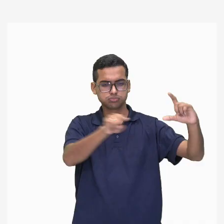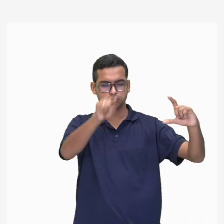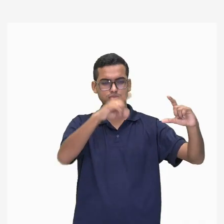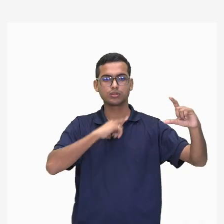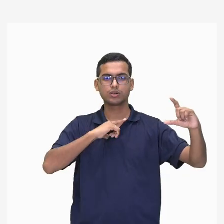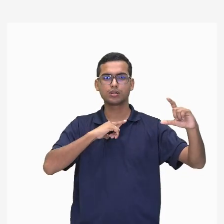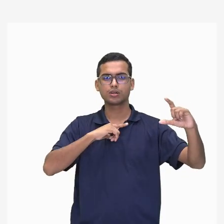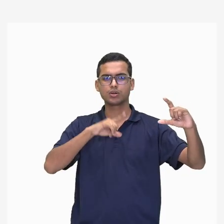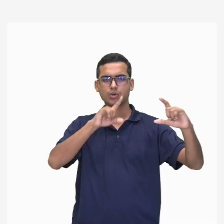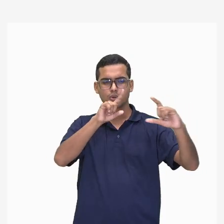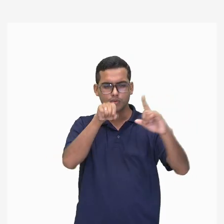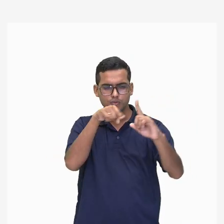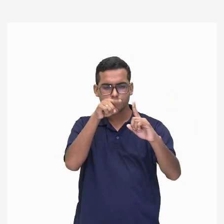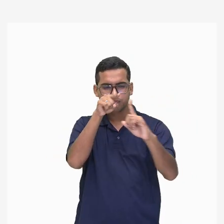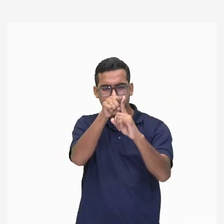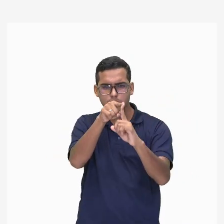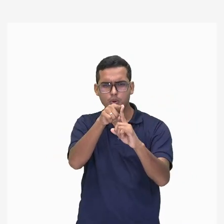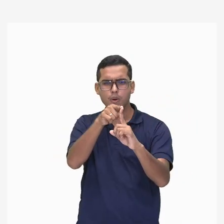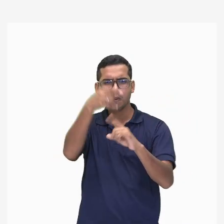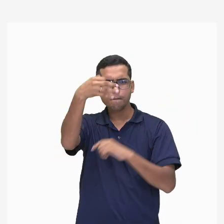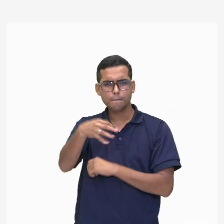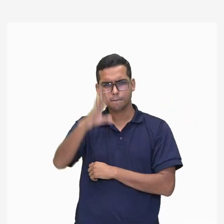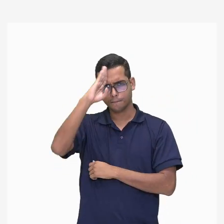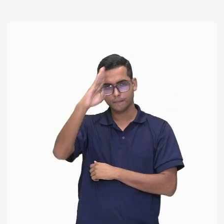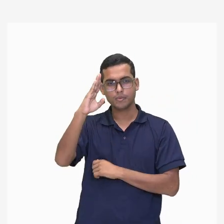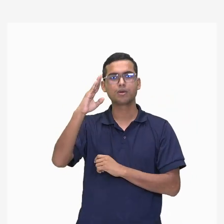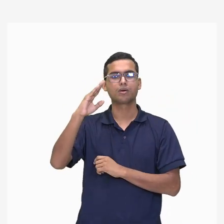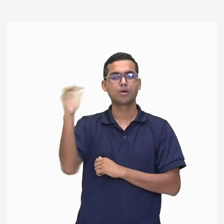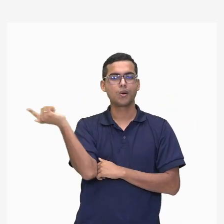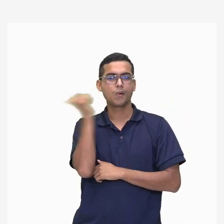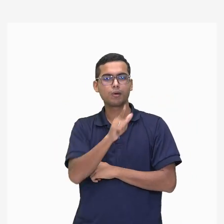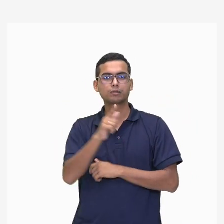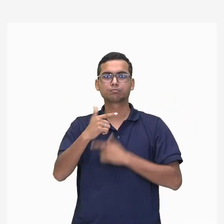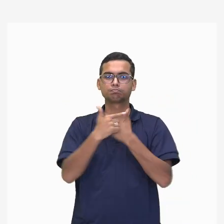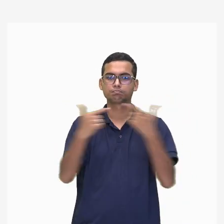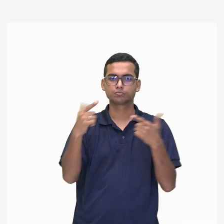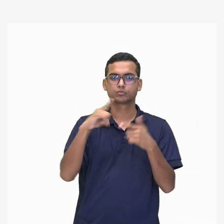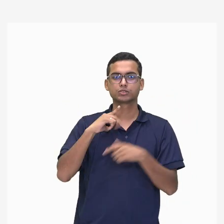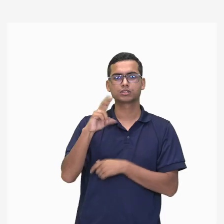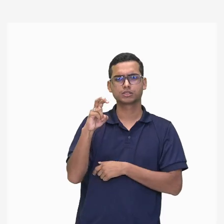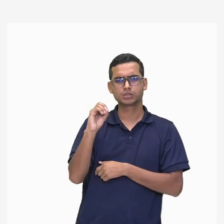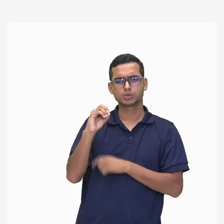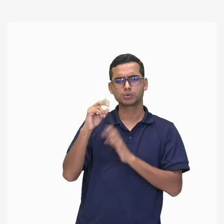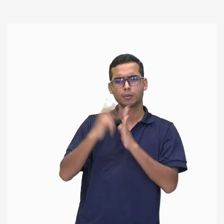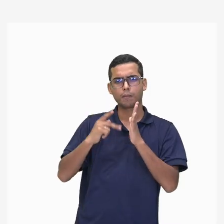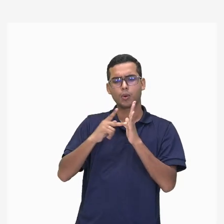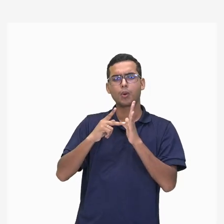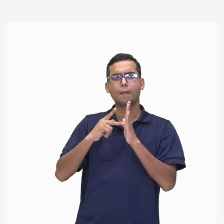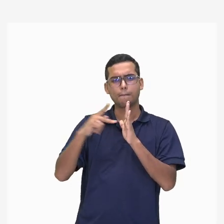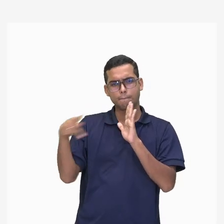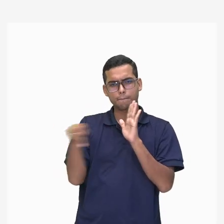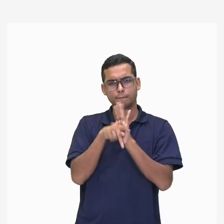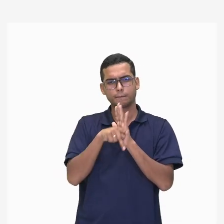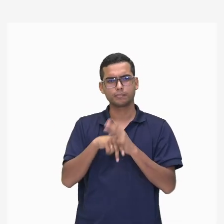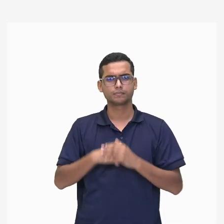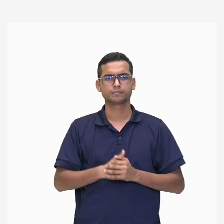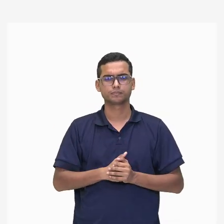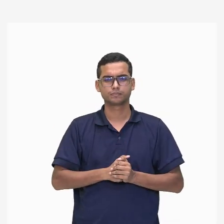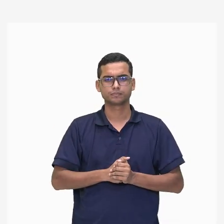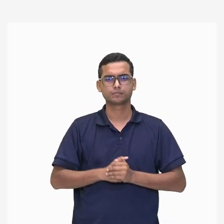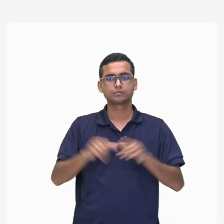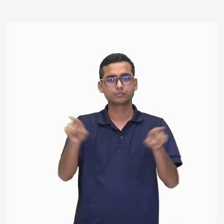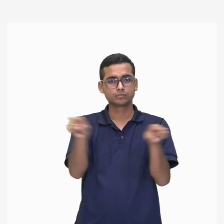esse camarada aí tem muita precisão, muita sorte. E aí ele ganha 50 pontos no bullseye. e